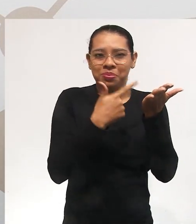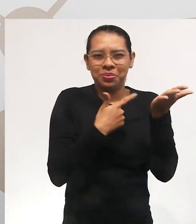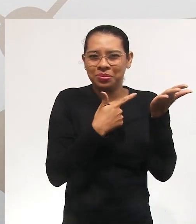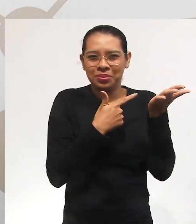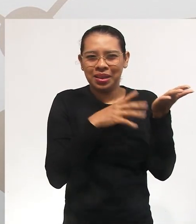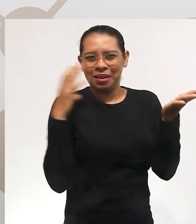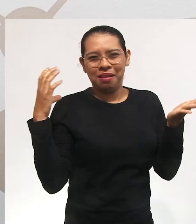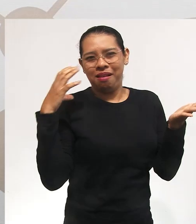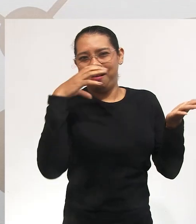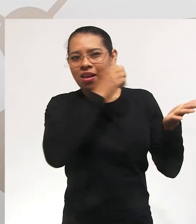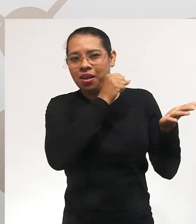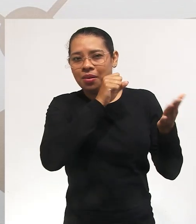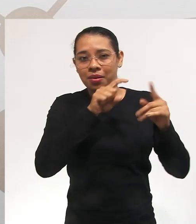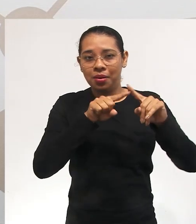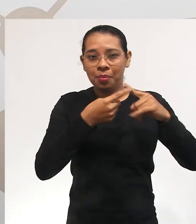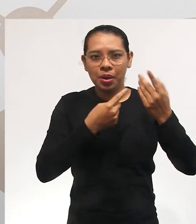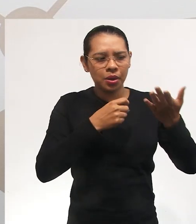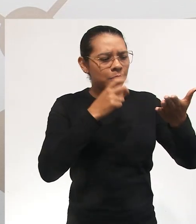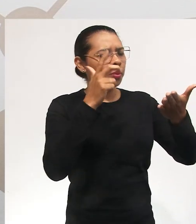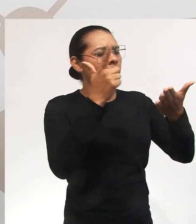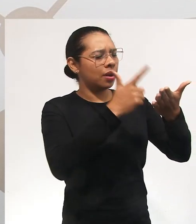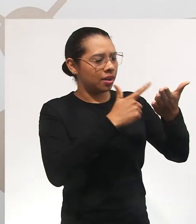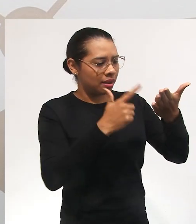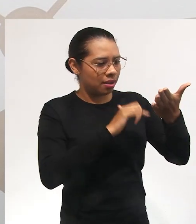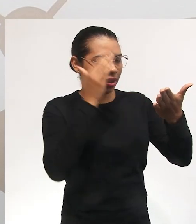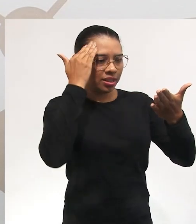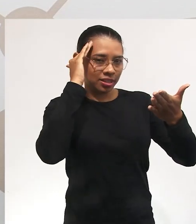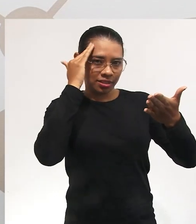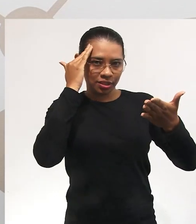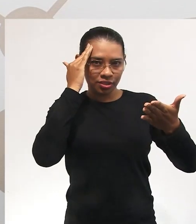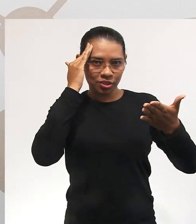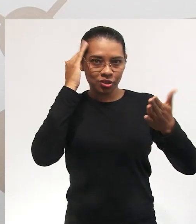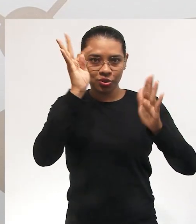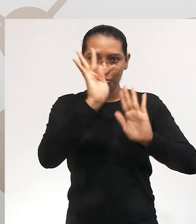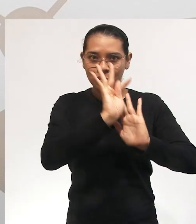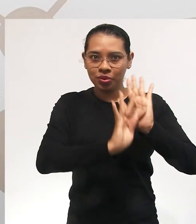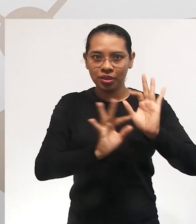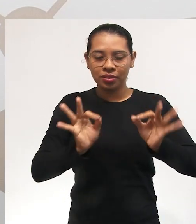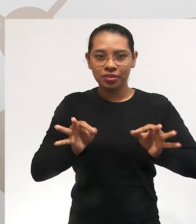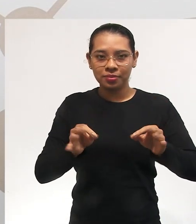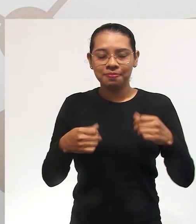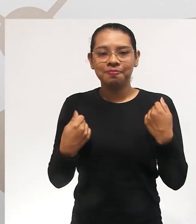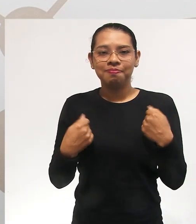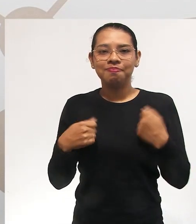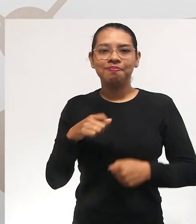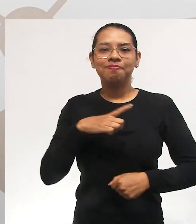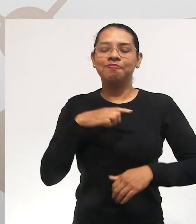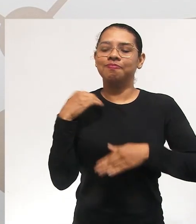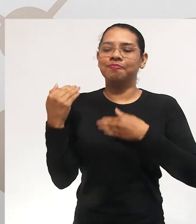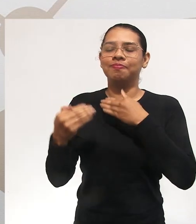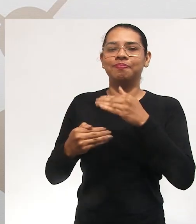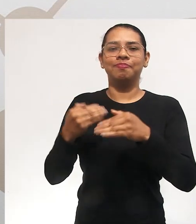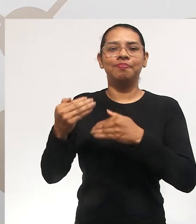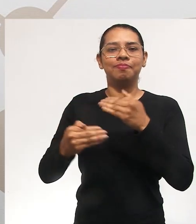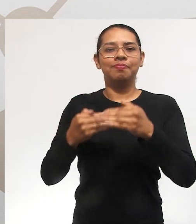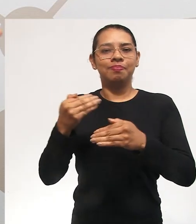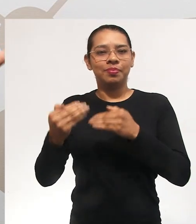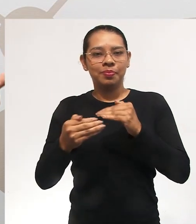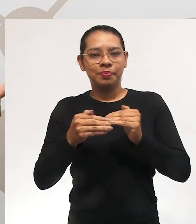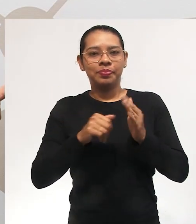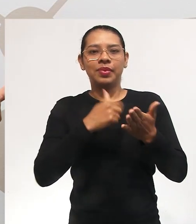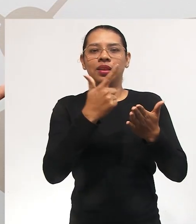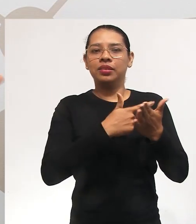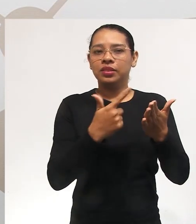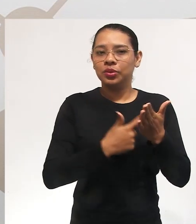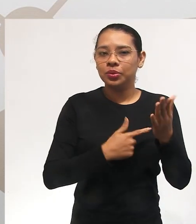não fazemos uma análise do texto para compreender o que aquele texto diz. Então, o desenvolvimento da leitura e da produção